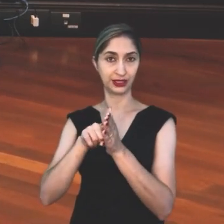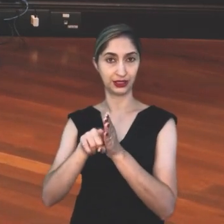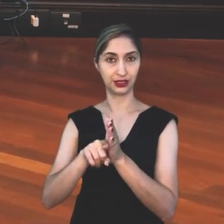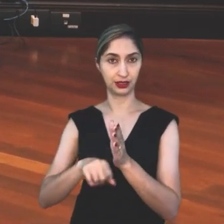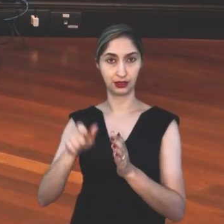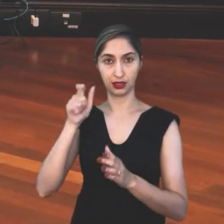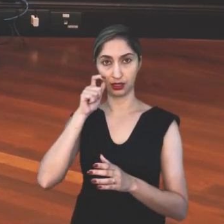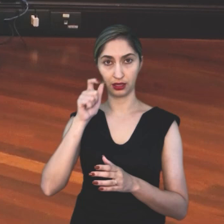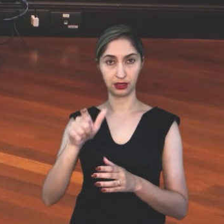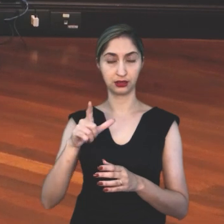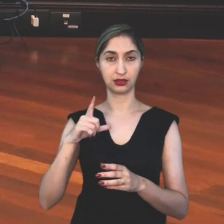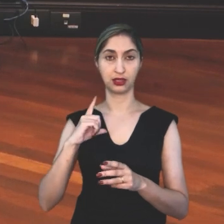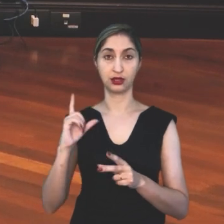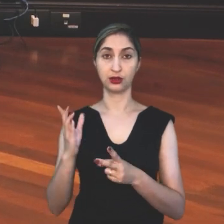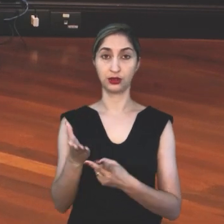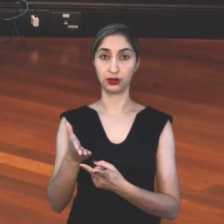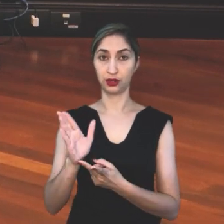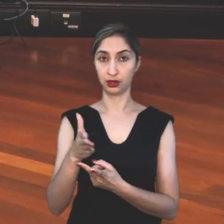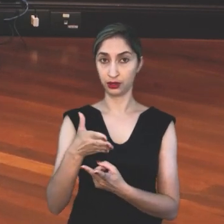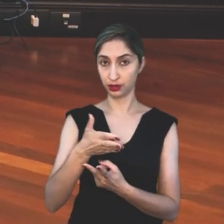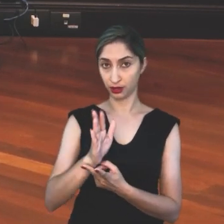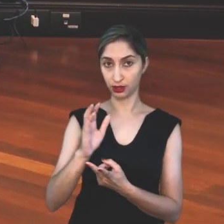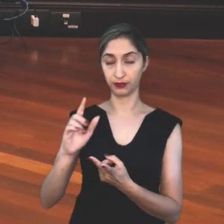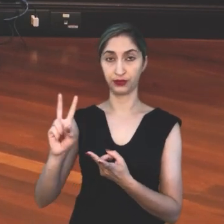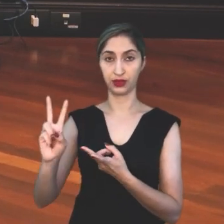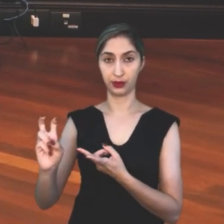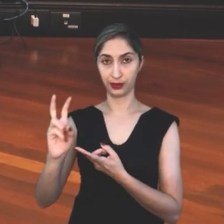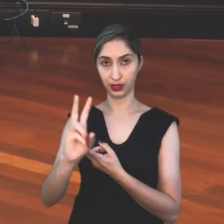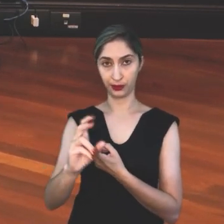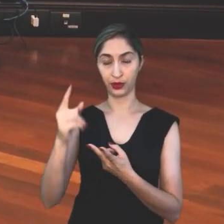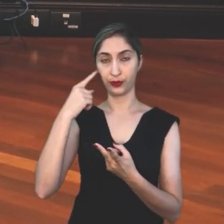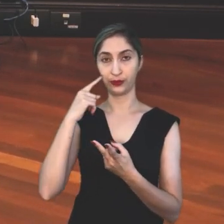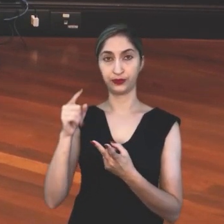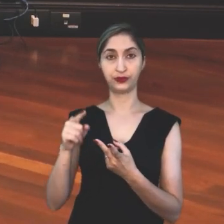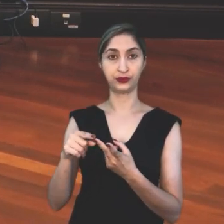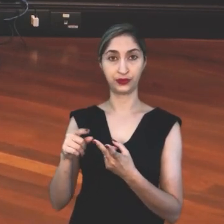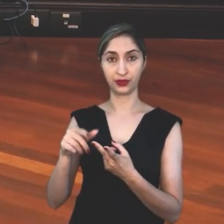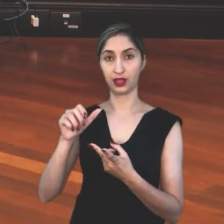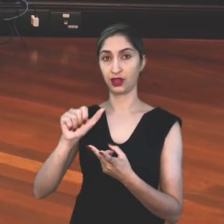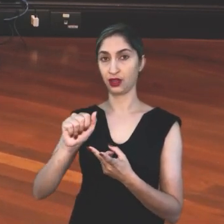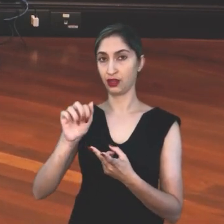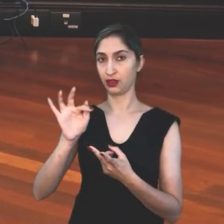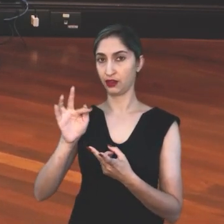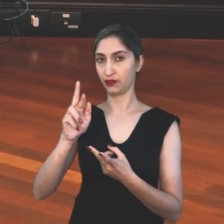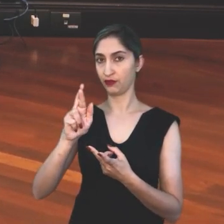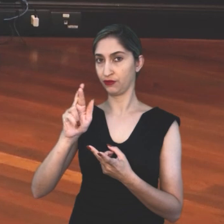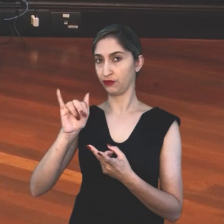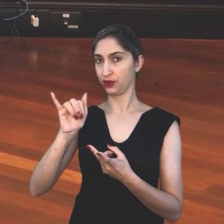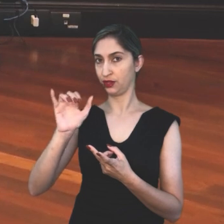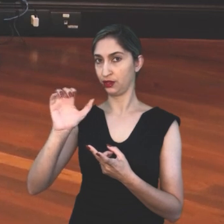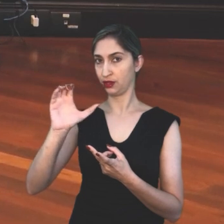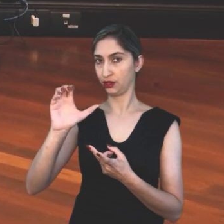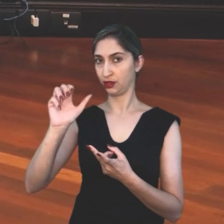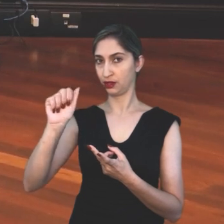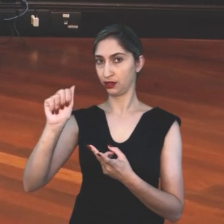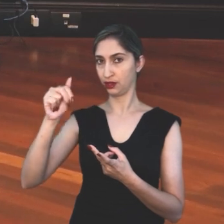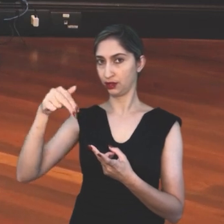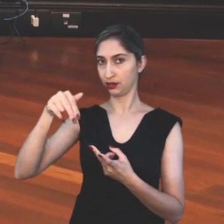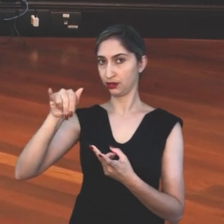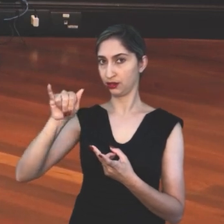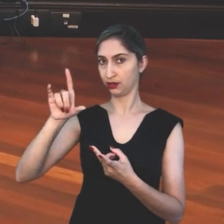interesse pela pesquisa. Né? Então, hoje são 2 eixos temáticos. Um deles